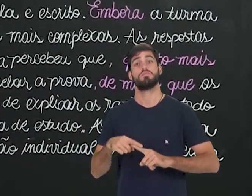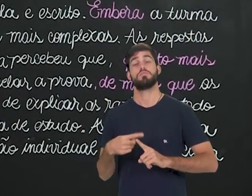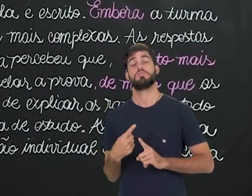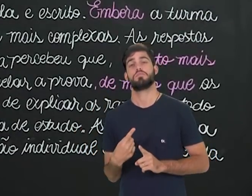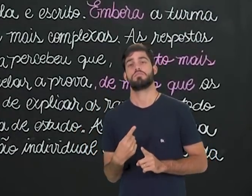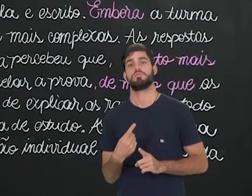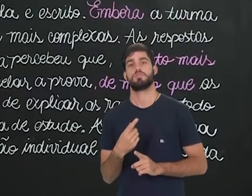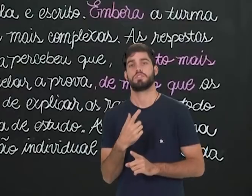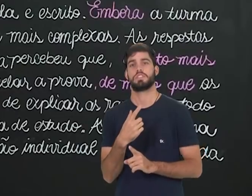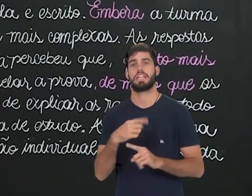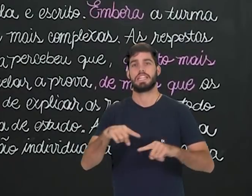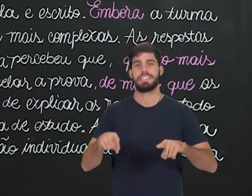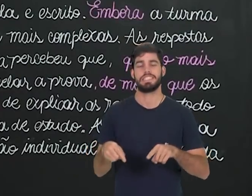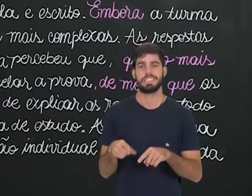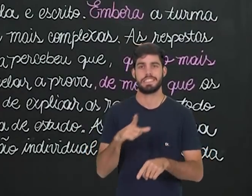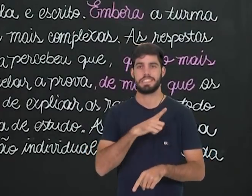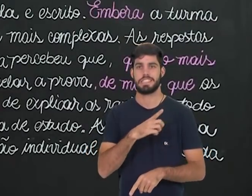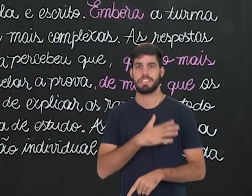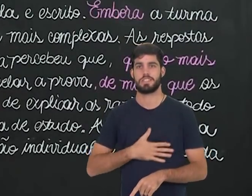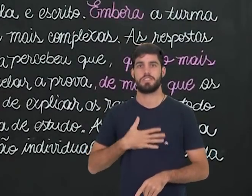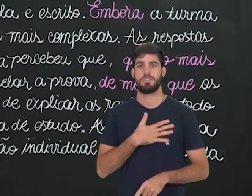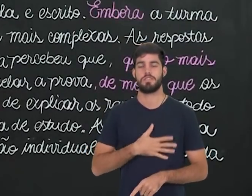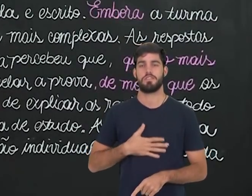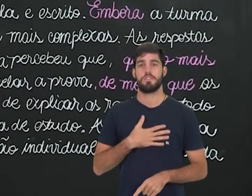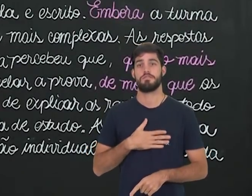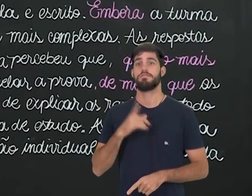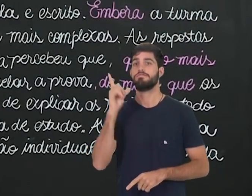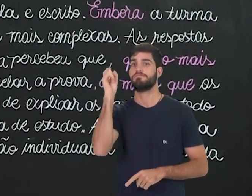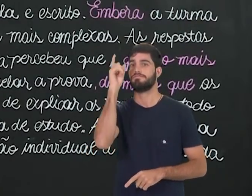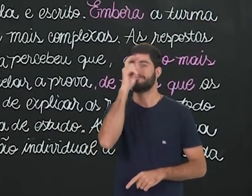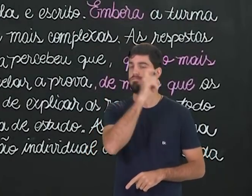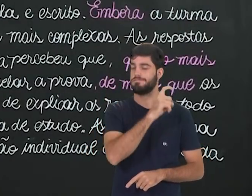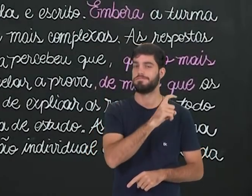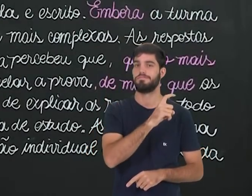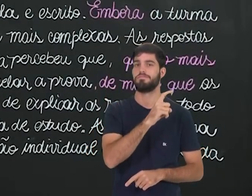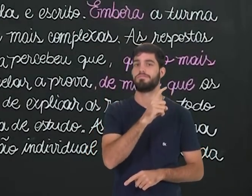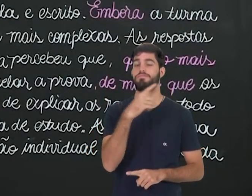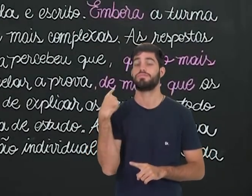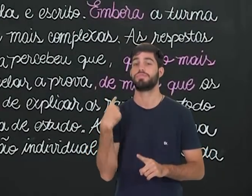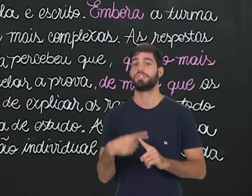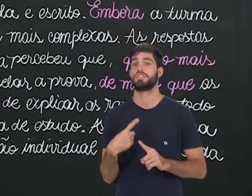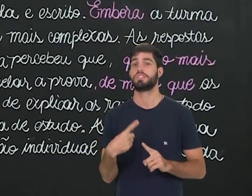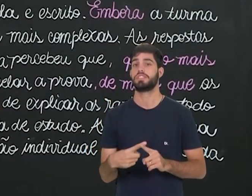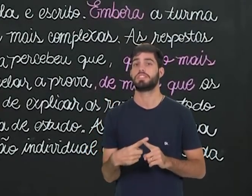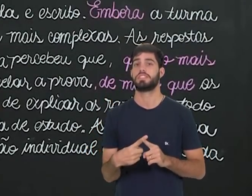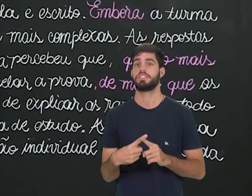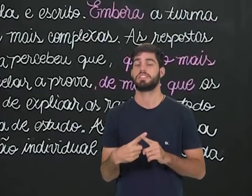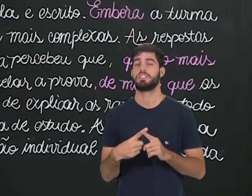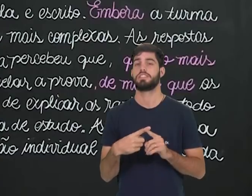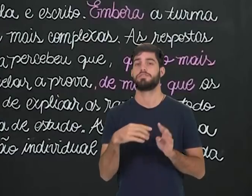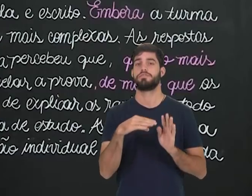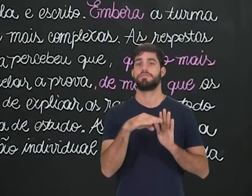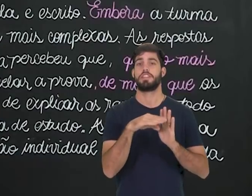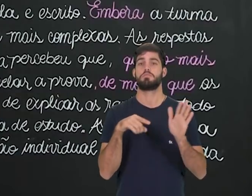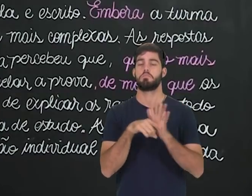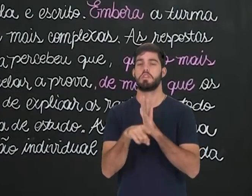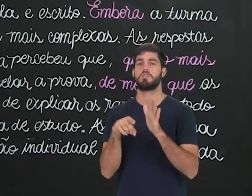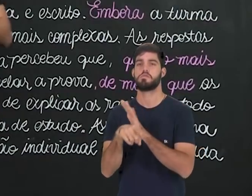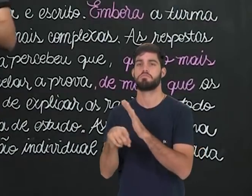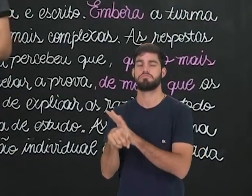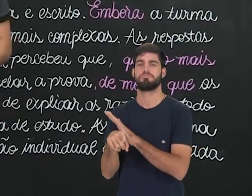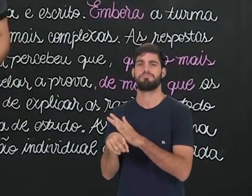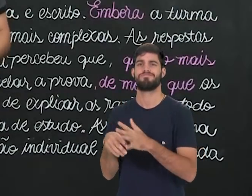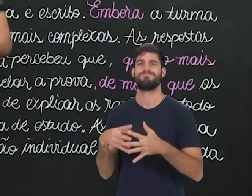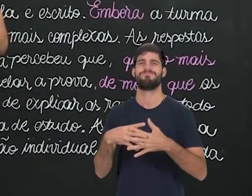a turma tenha gostado, foi um pouco difícil, já que as questões eram mais